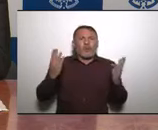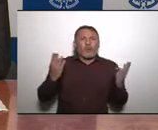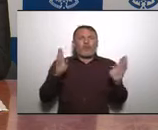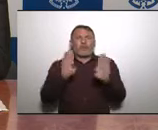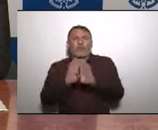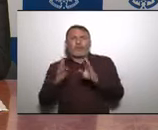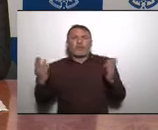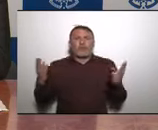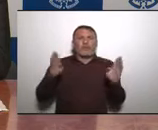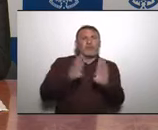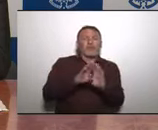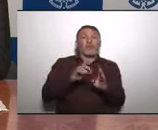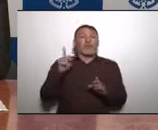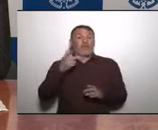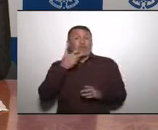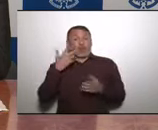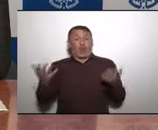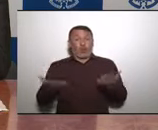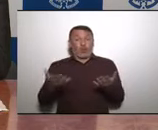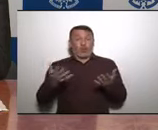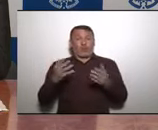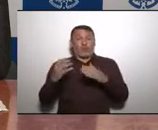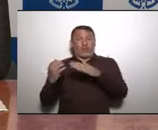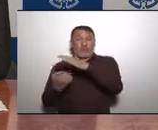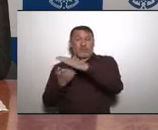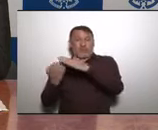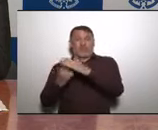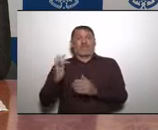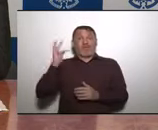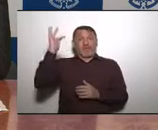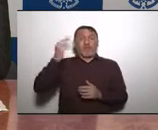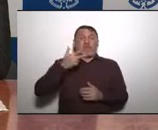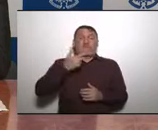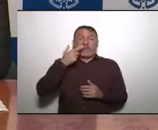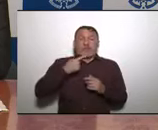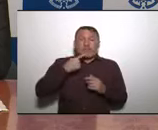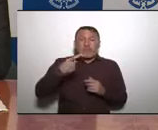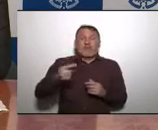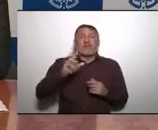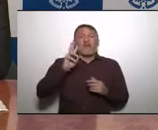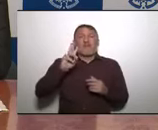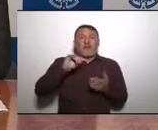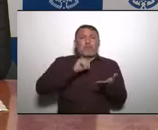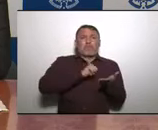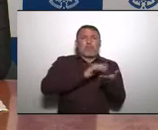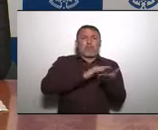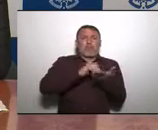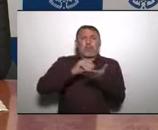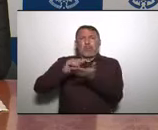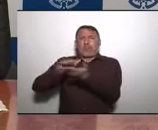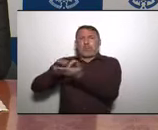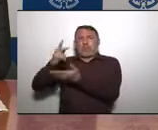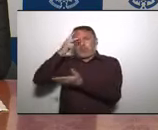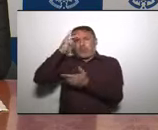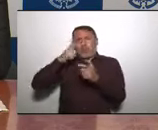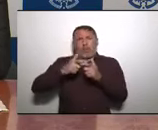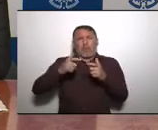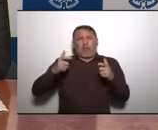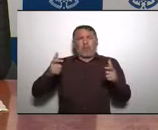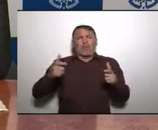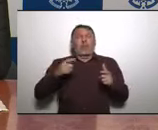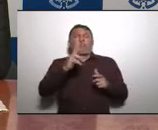6 mil demissões essa semana, antes dessa possível flexibilização de mais setores do comércio. Então, a gente vê uma